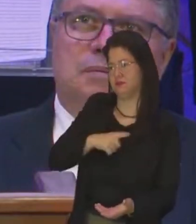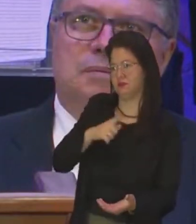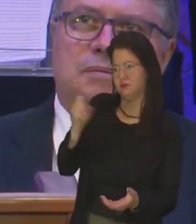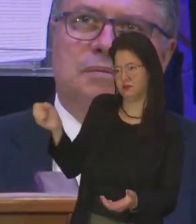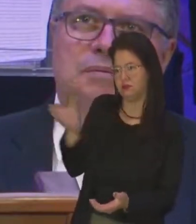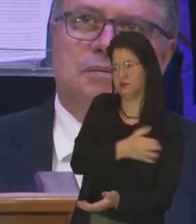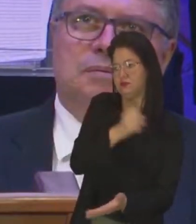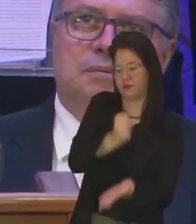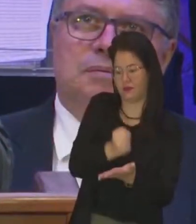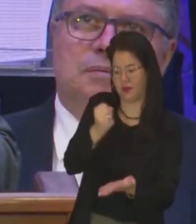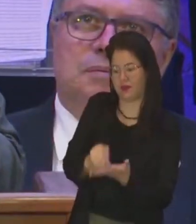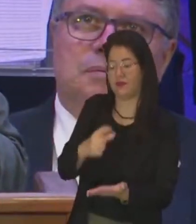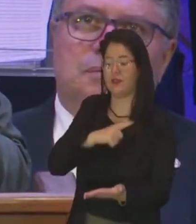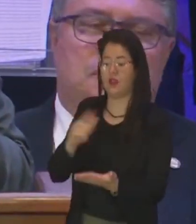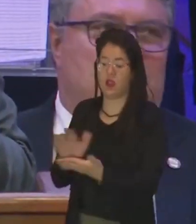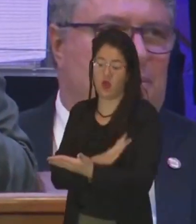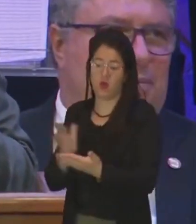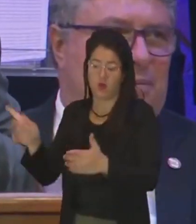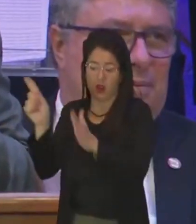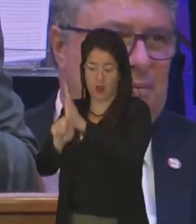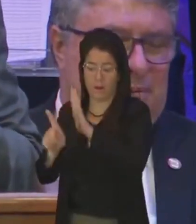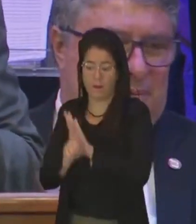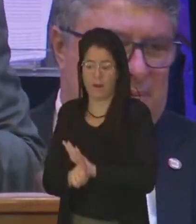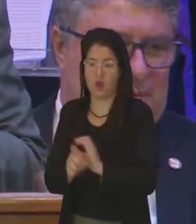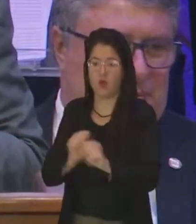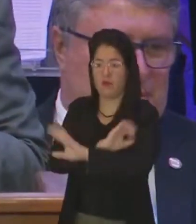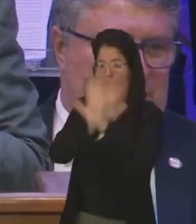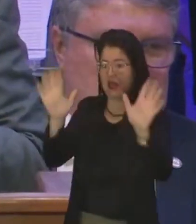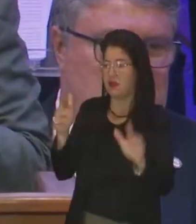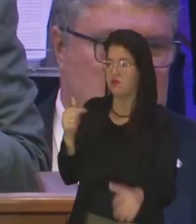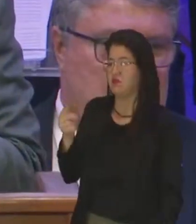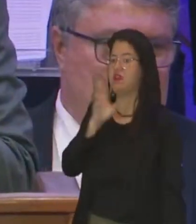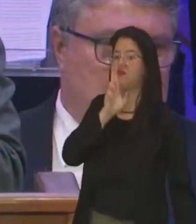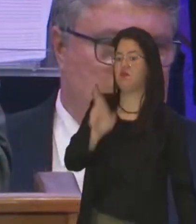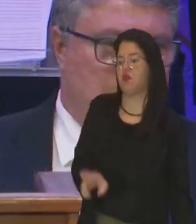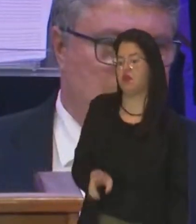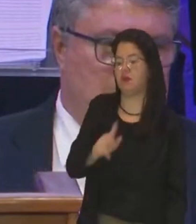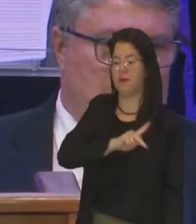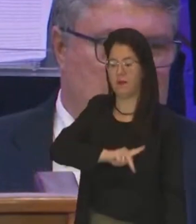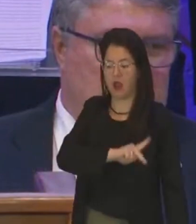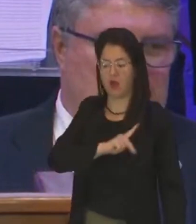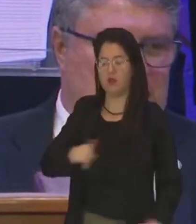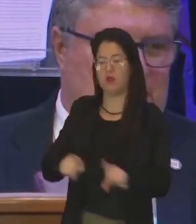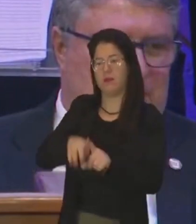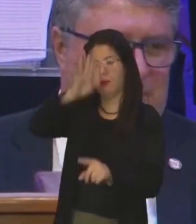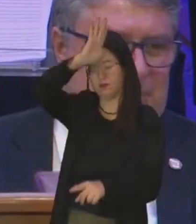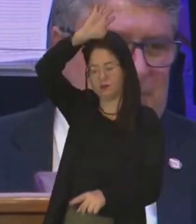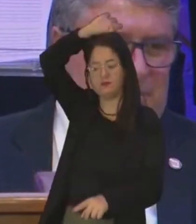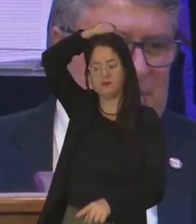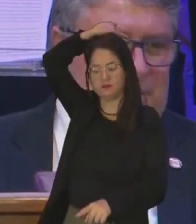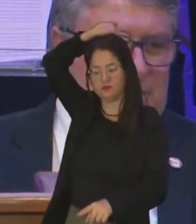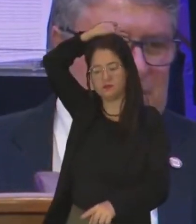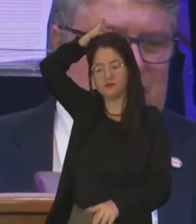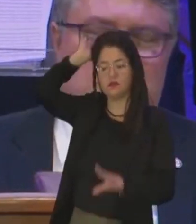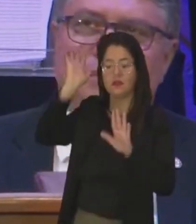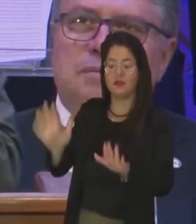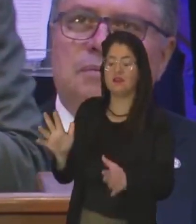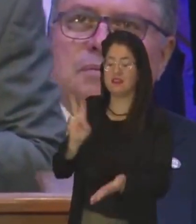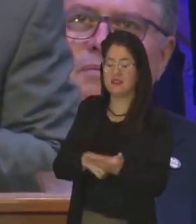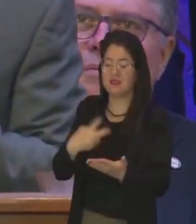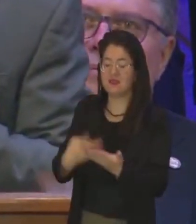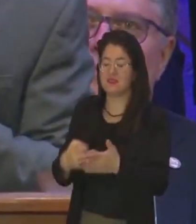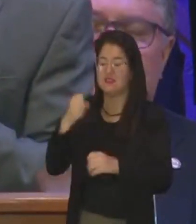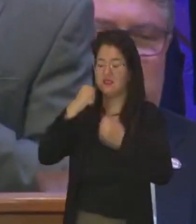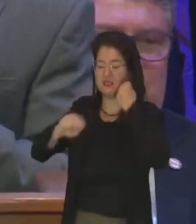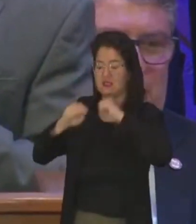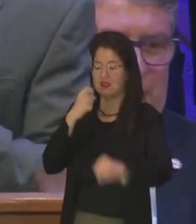Testamento, ali nós temos algumas perguntas retóricas sem resposta, que Paulo faz no livro de Romanos, por exemplo. Mas, traduzindo o Salmo 13,